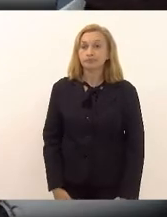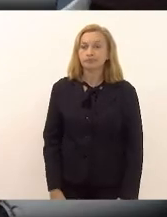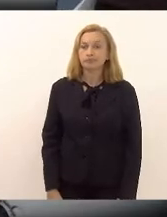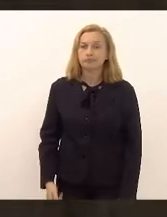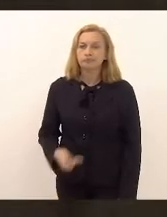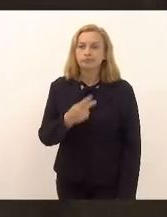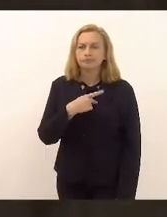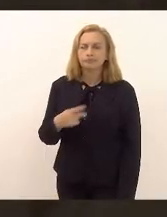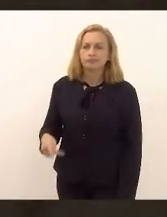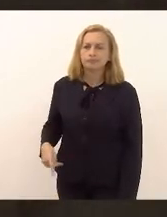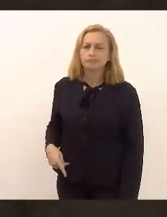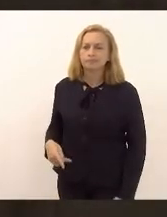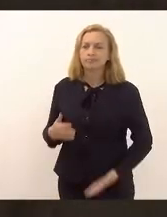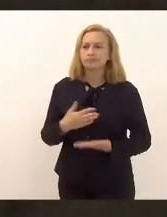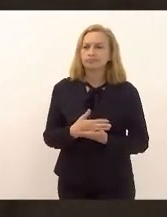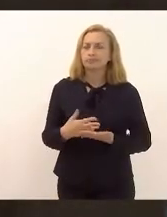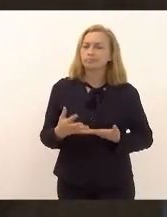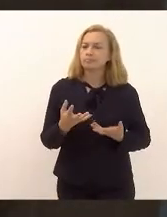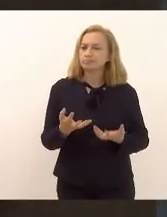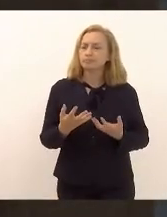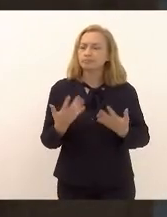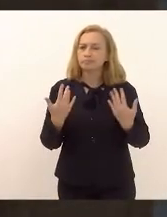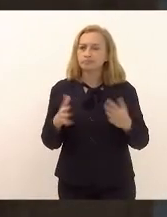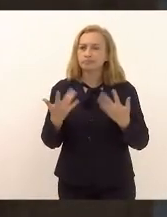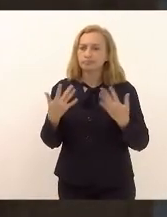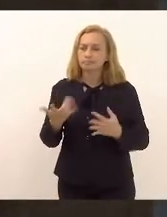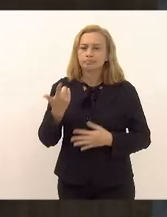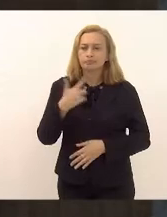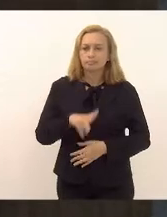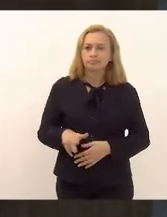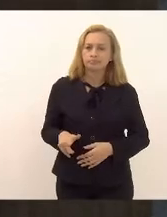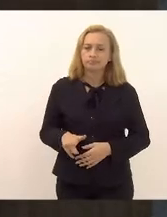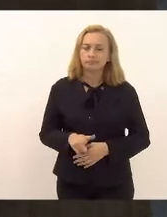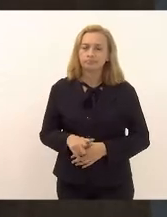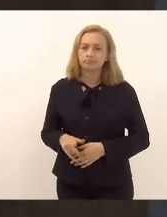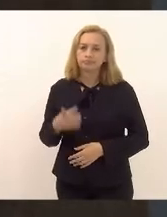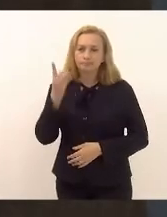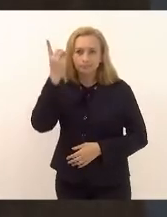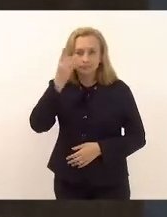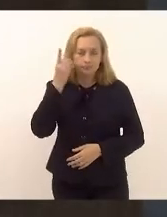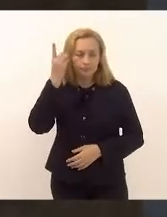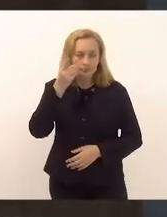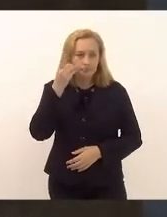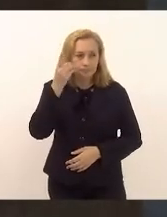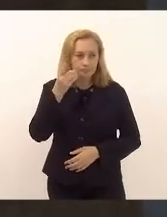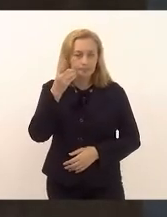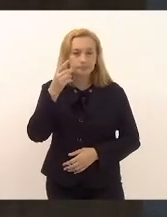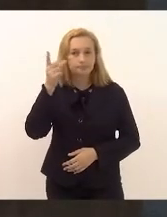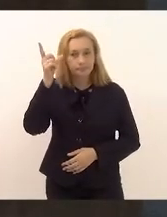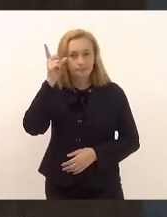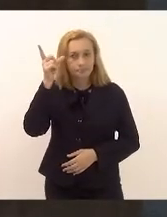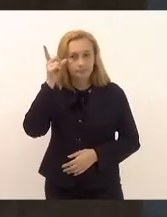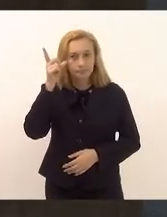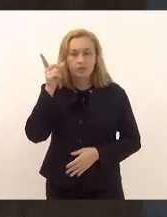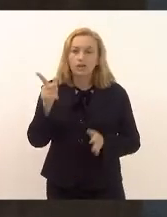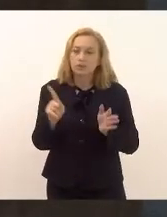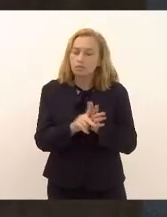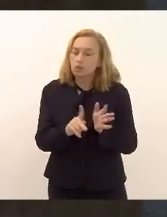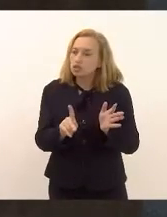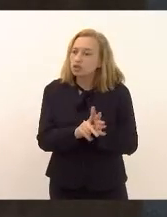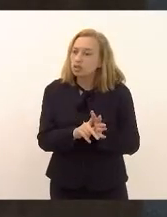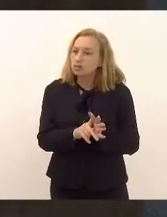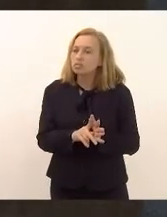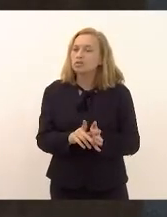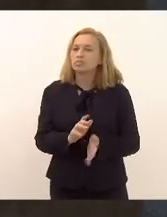Presidente, inicialmente eu quero aqui elogiar mais uma iniciativa da deputada Lucinha. Esse projeto tem como